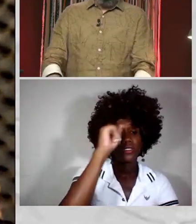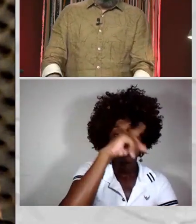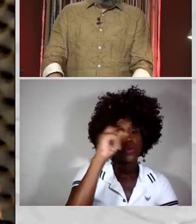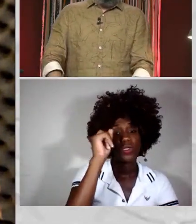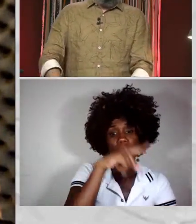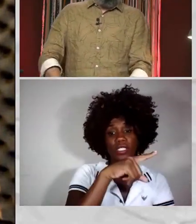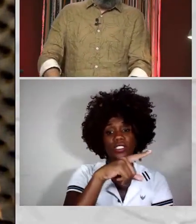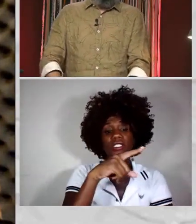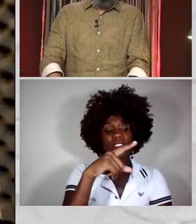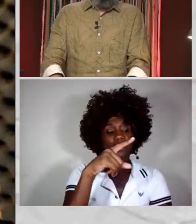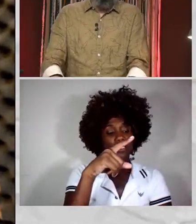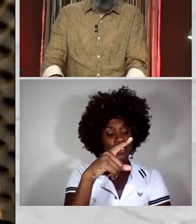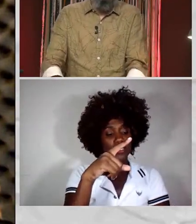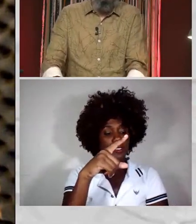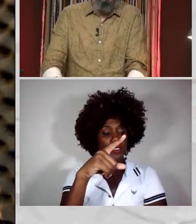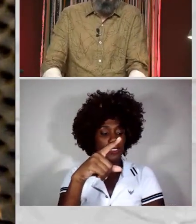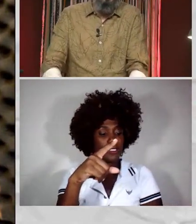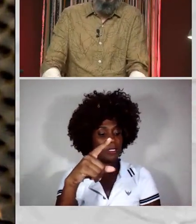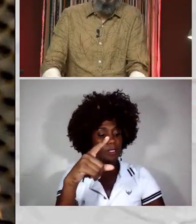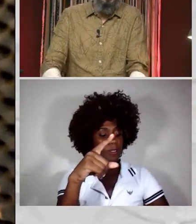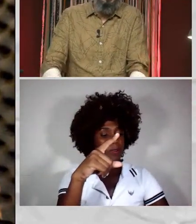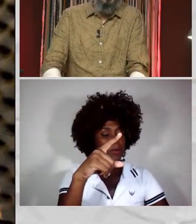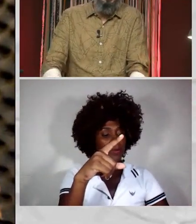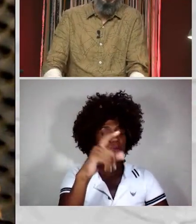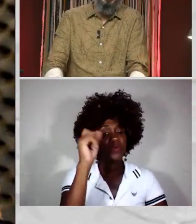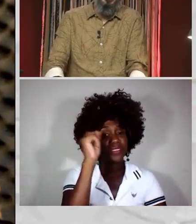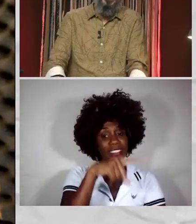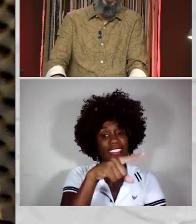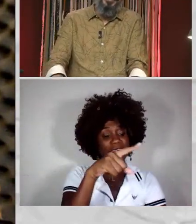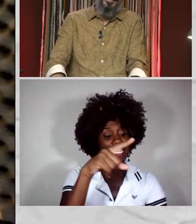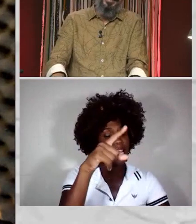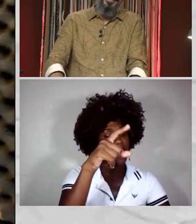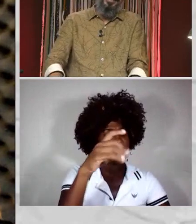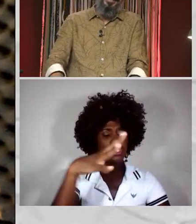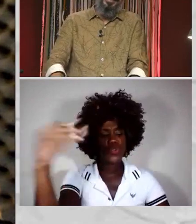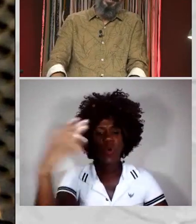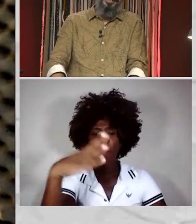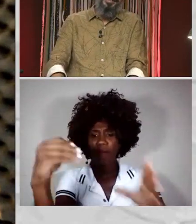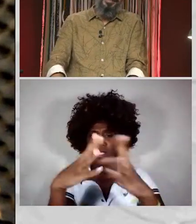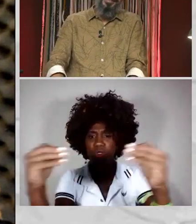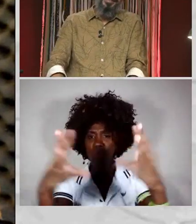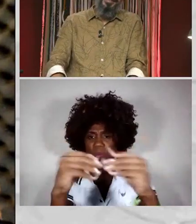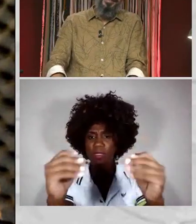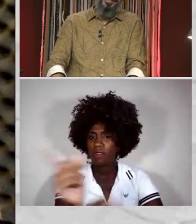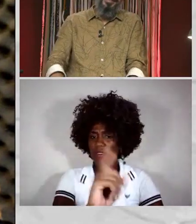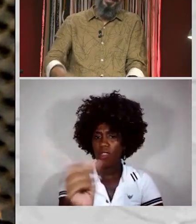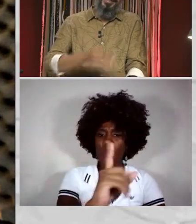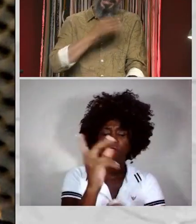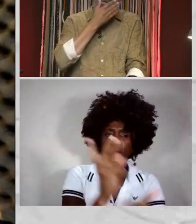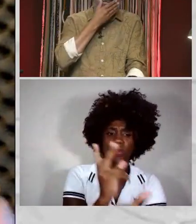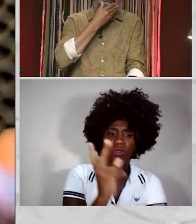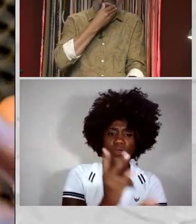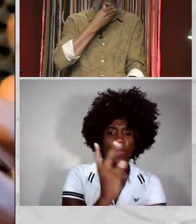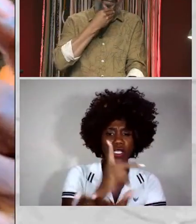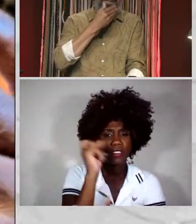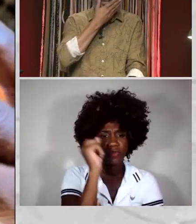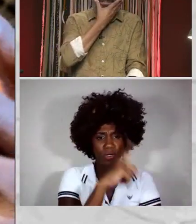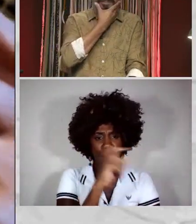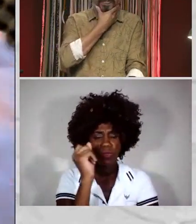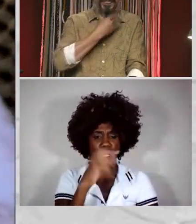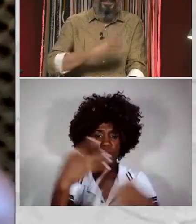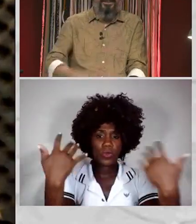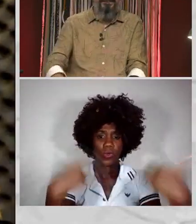que possa vir, elas não vão sumir, não. Elas não vão desaparecer, não. Elas vão continuar. Mas